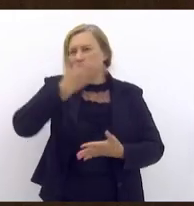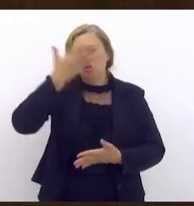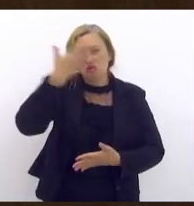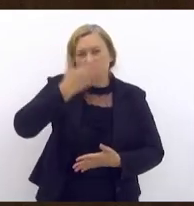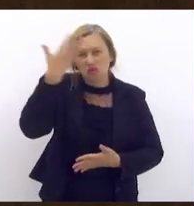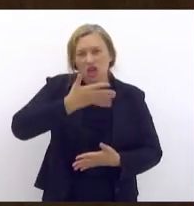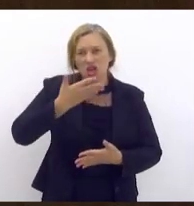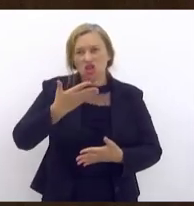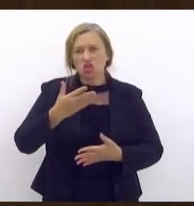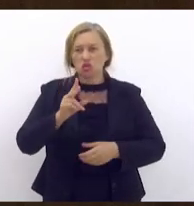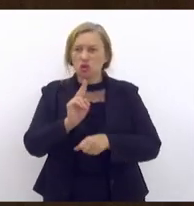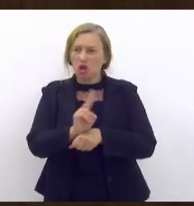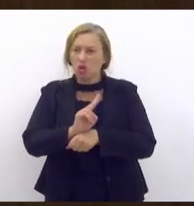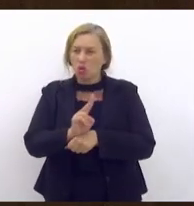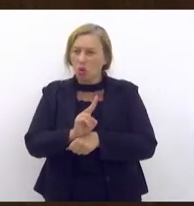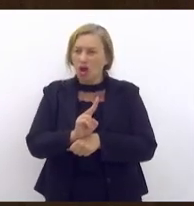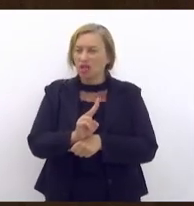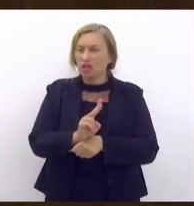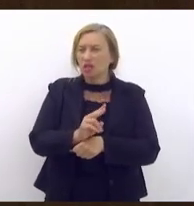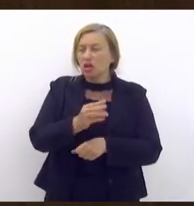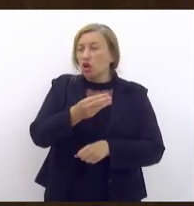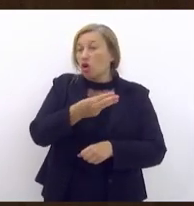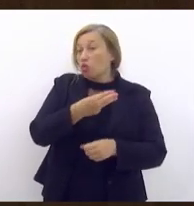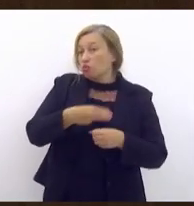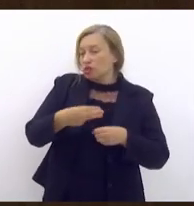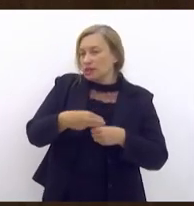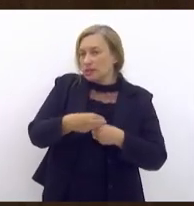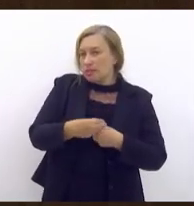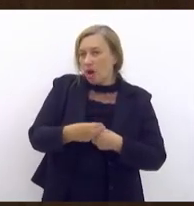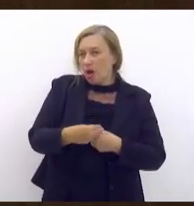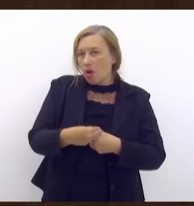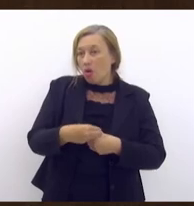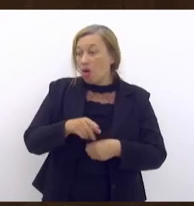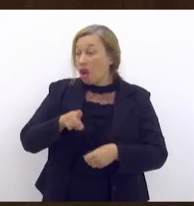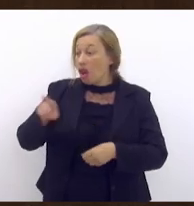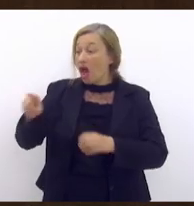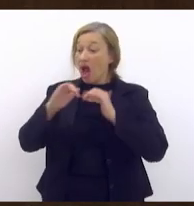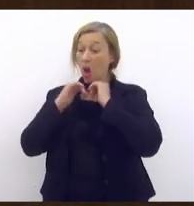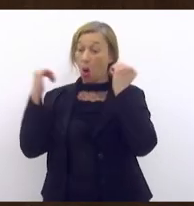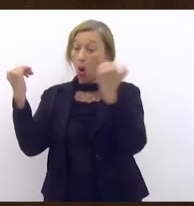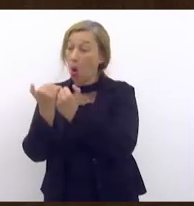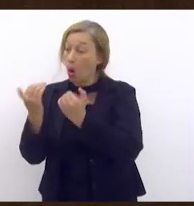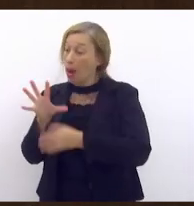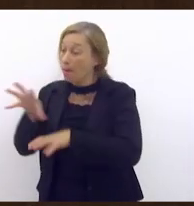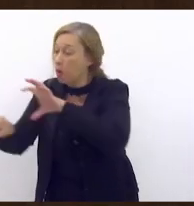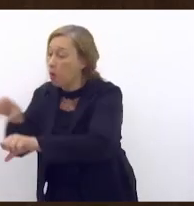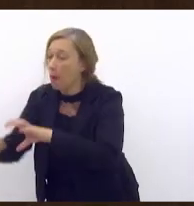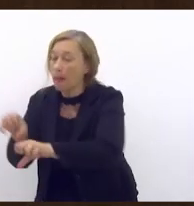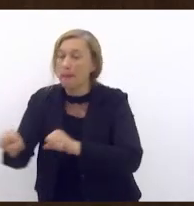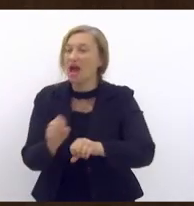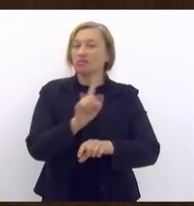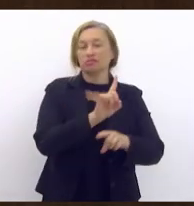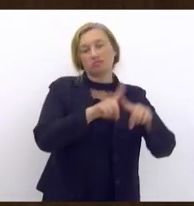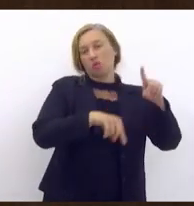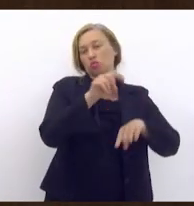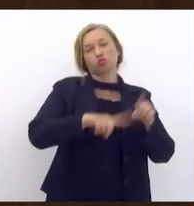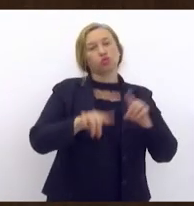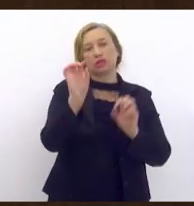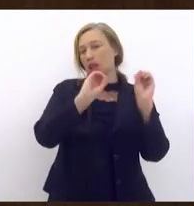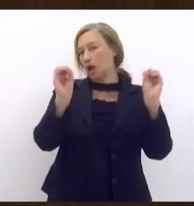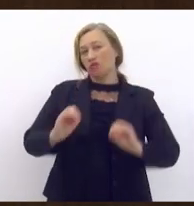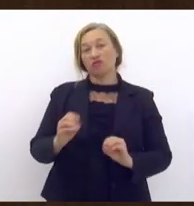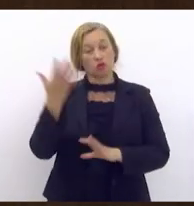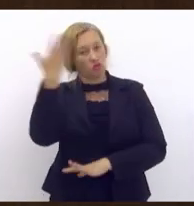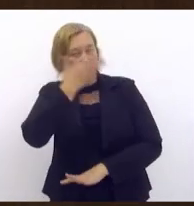Municipal ir no entorno do Maracanã no dia do Flamengo e catar o material do vendedor ambulante do Flamengo. Eu não vejo. Então, eu acho que o